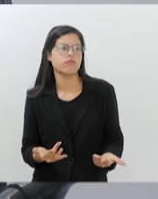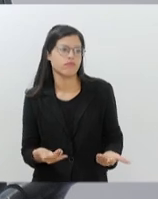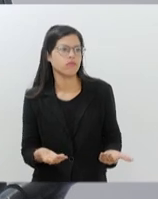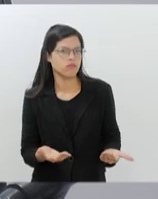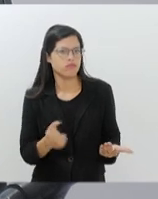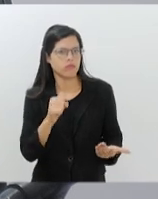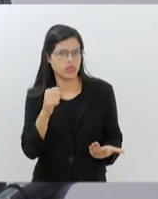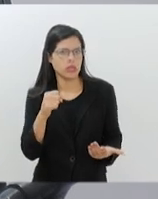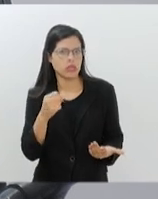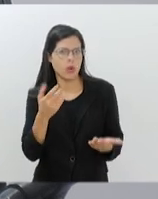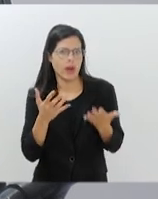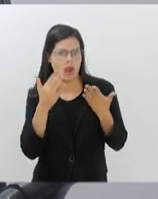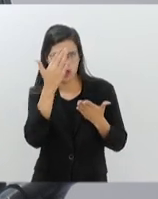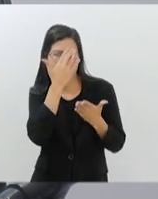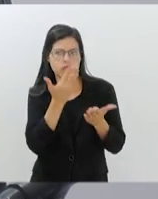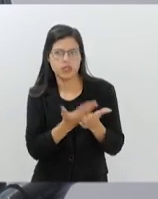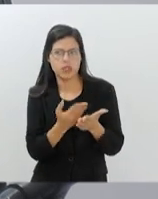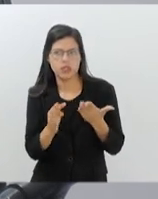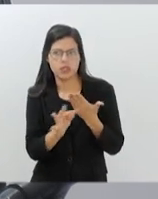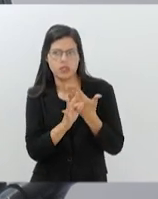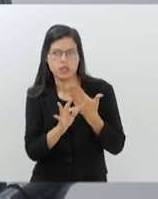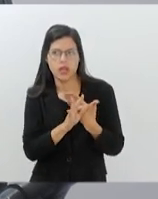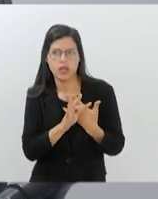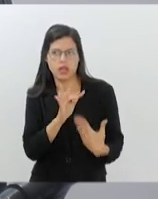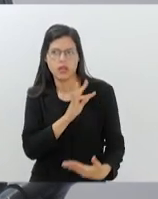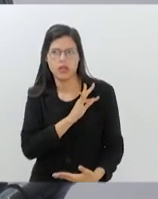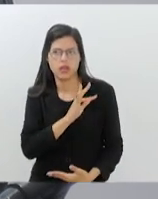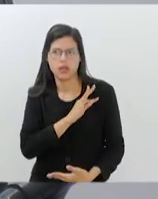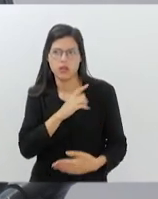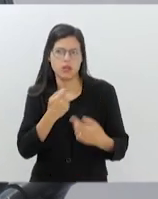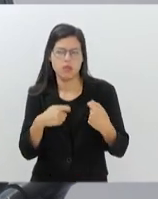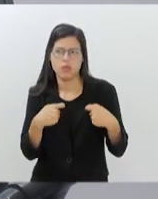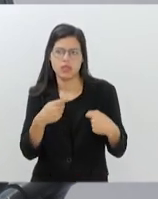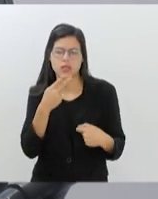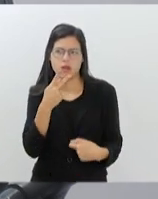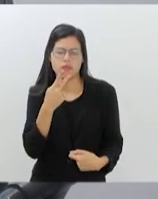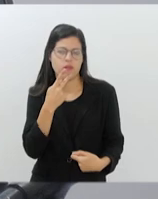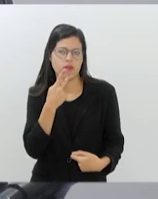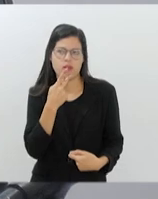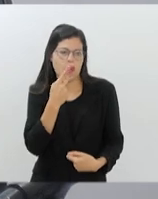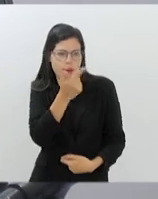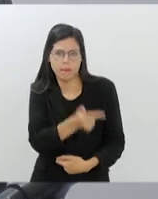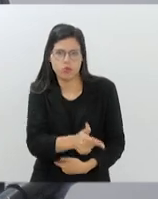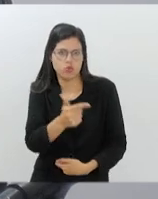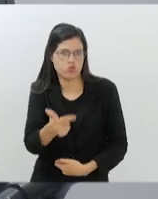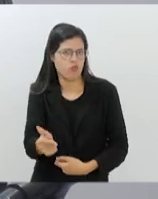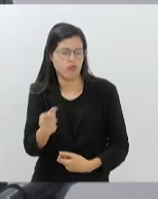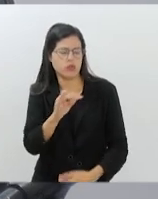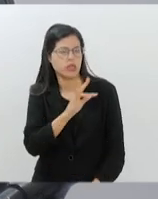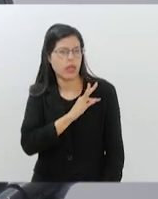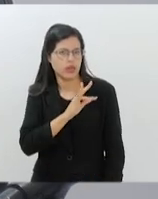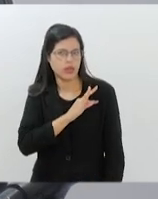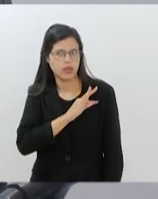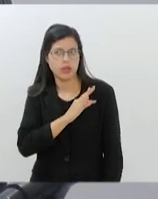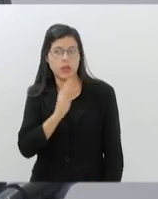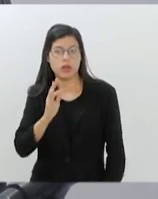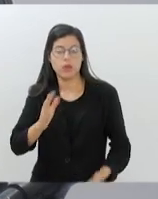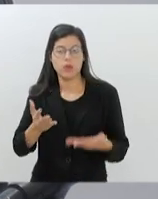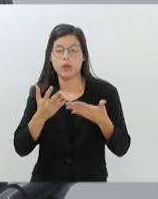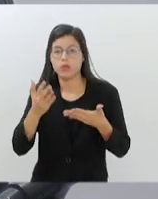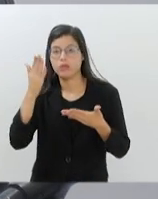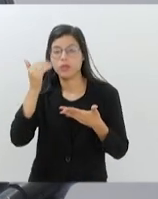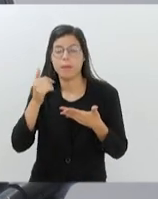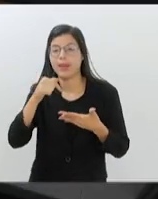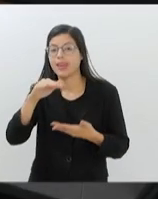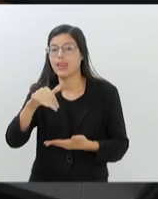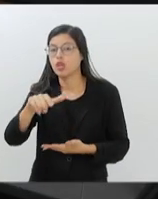técnica quero crer e eu posso lhe garantir S quero crer então não precisa ficar repetindo que é Técnica eu quero dizer quem fala olha essa aqui